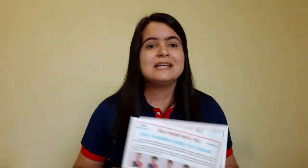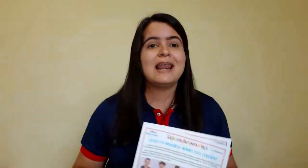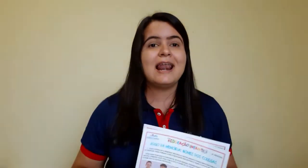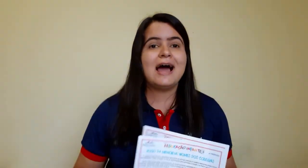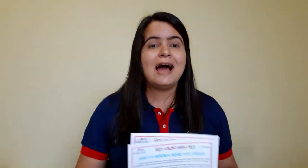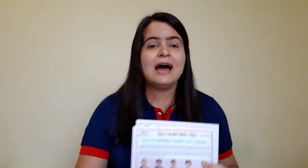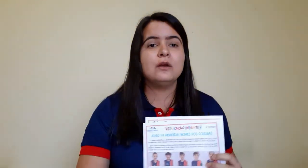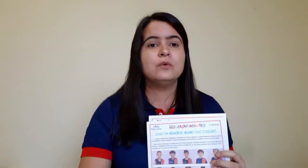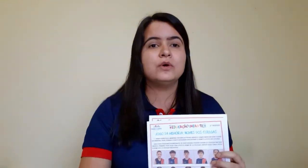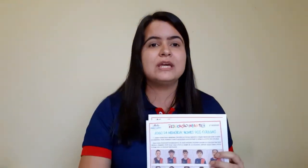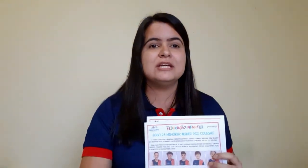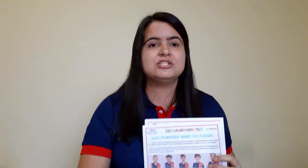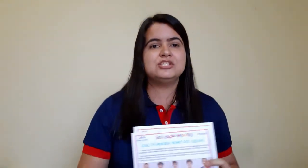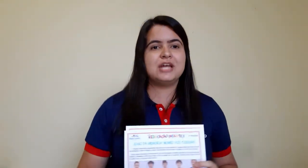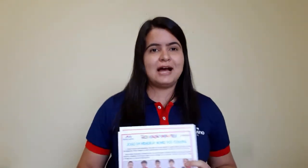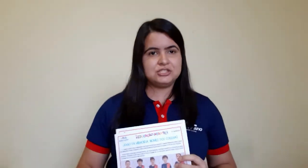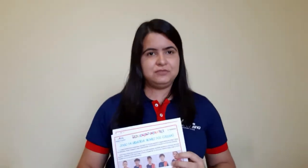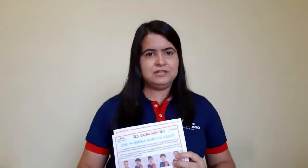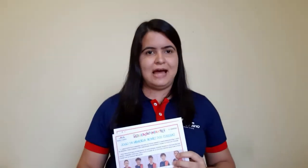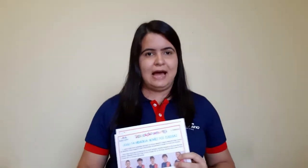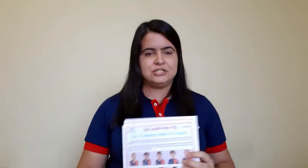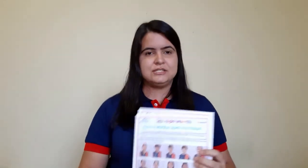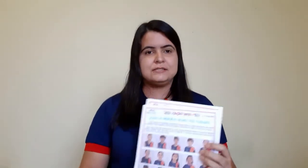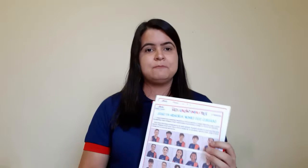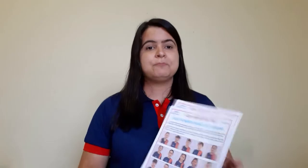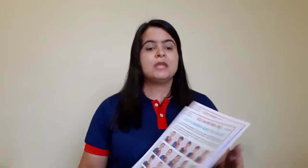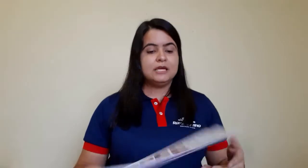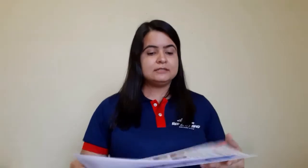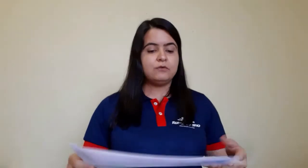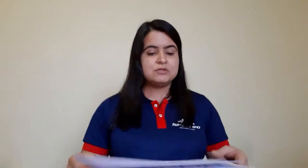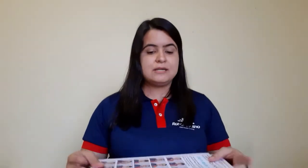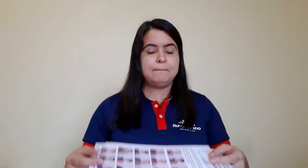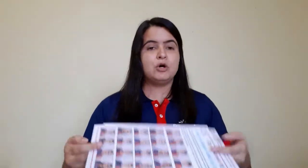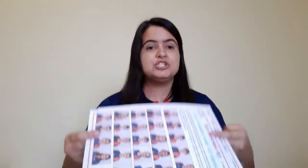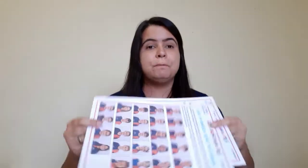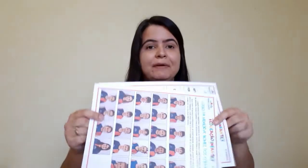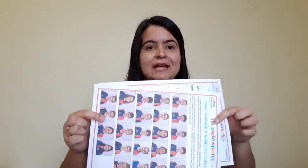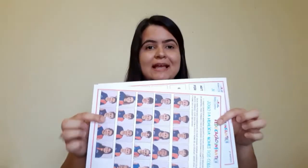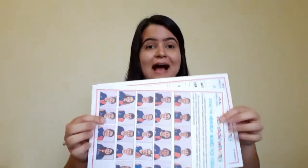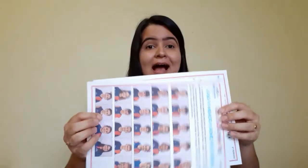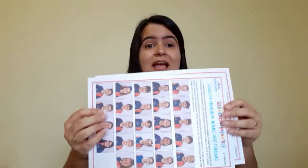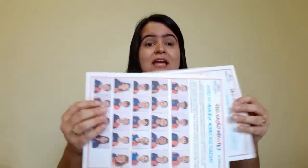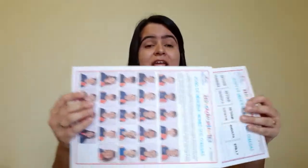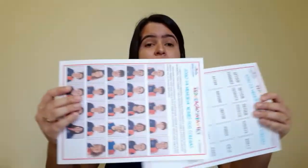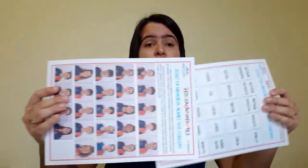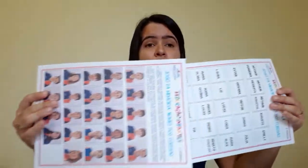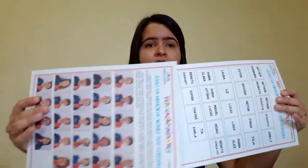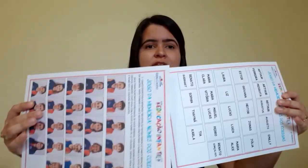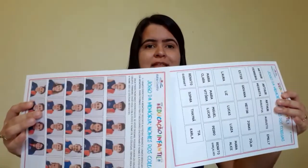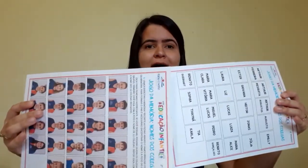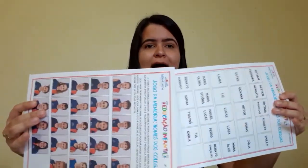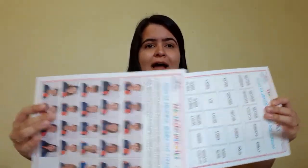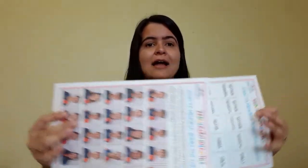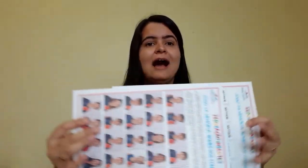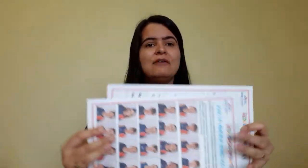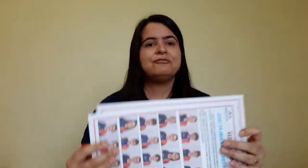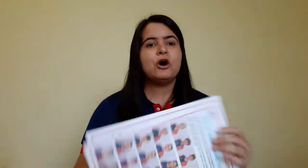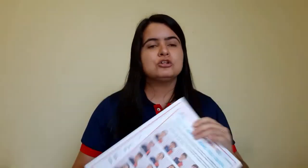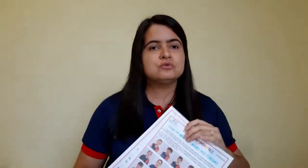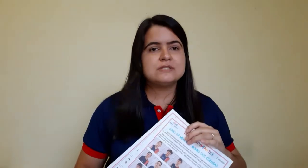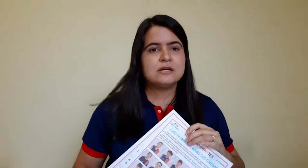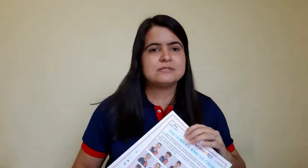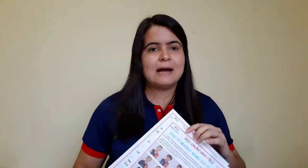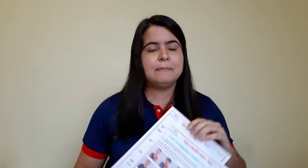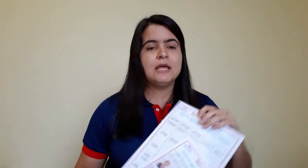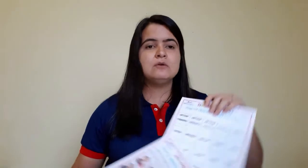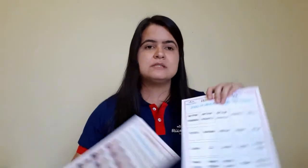para você lá no kit de atividades. Então você pode pegar e cortar a